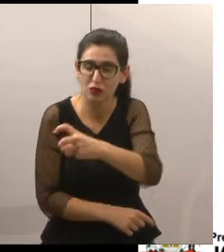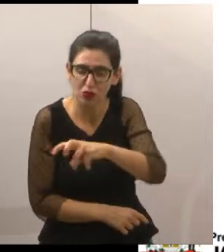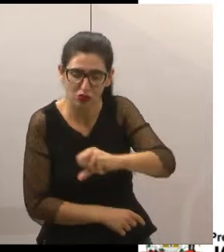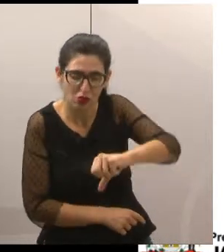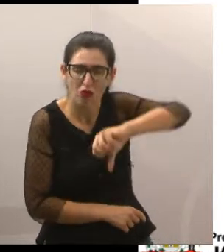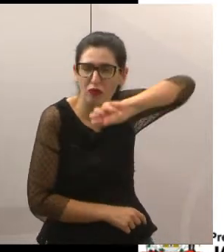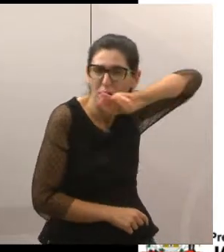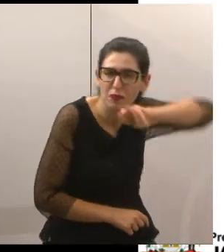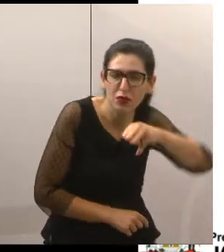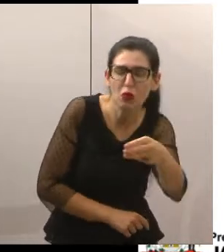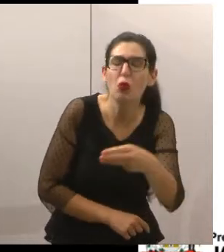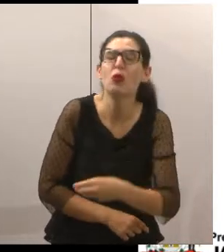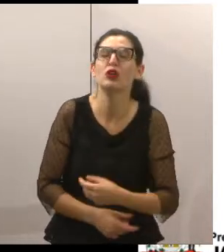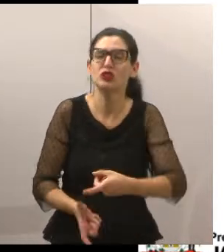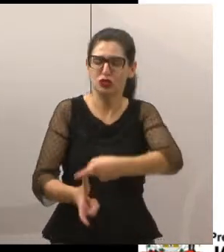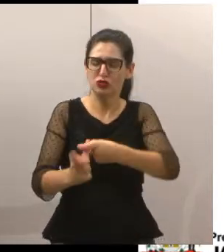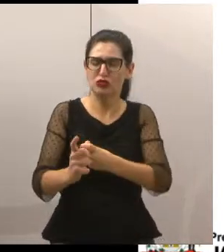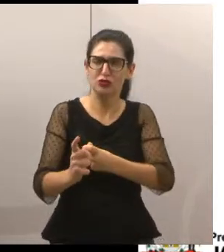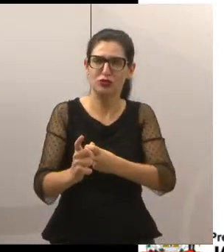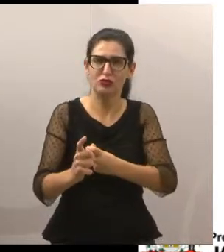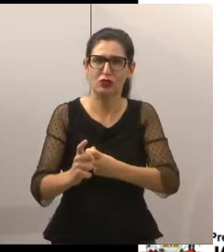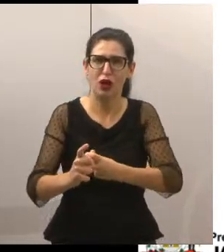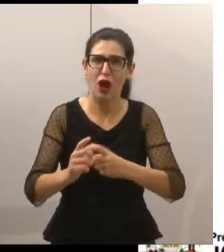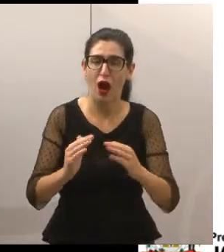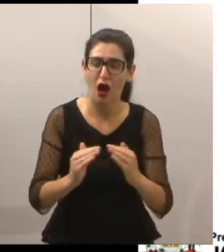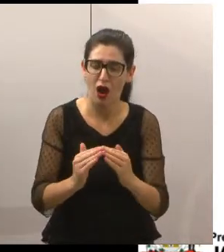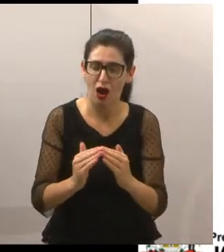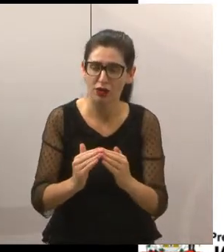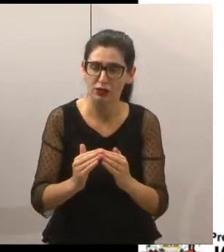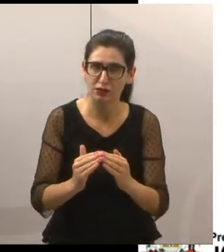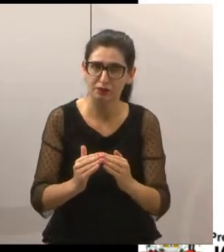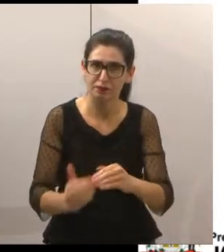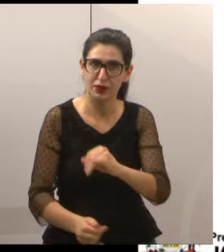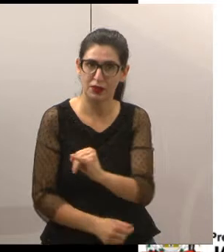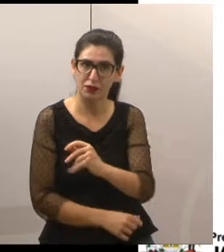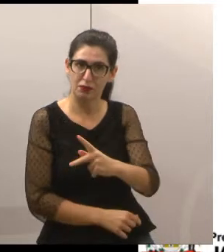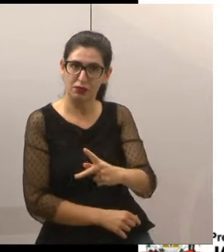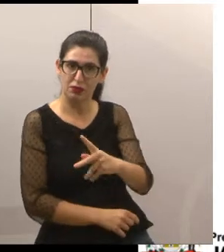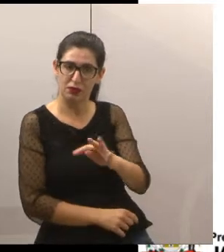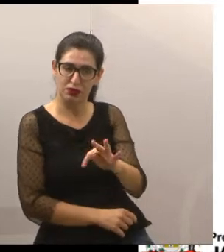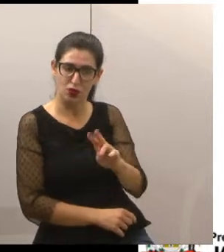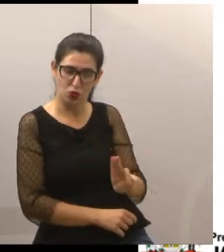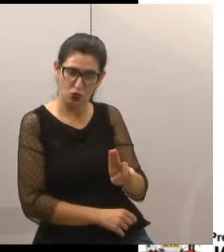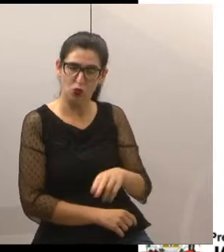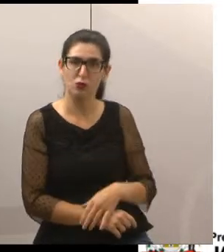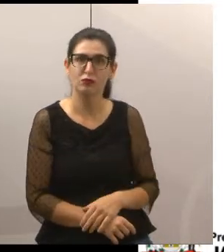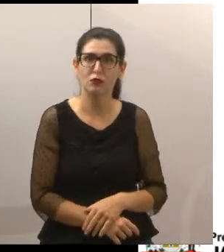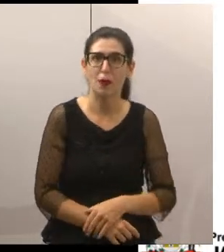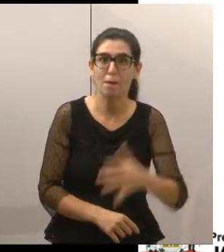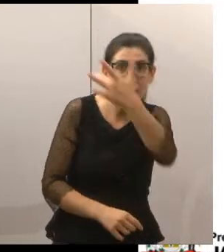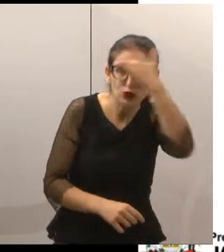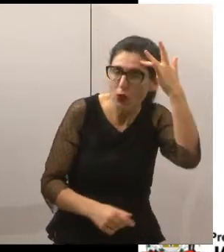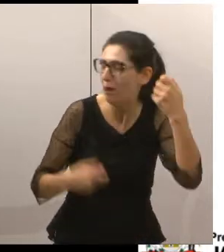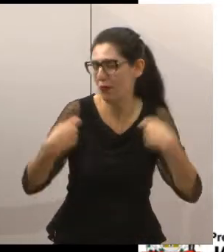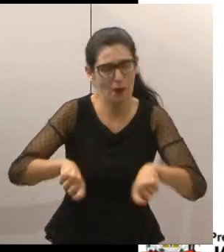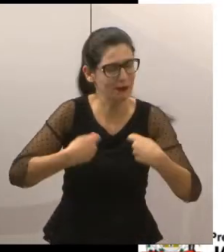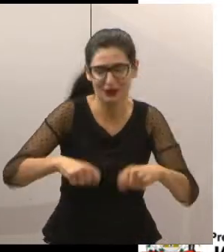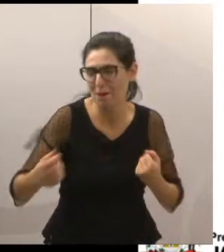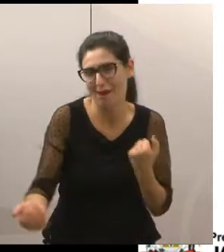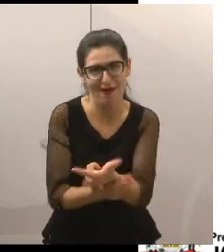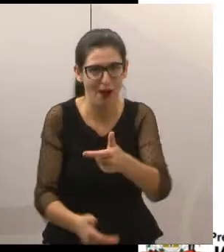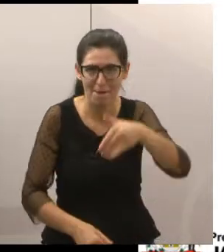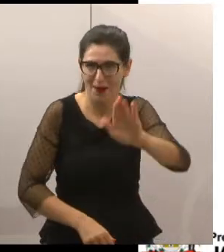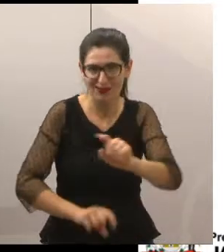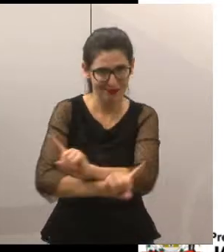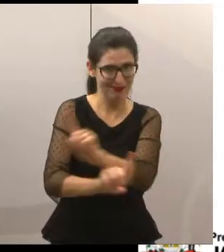59.200, uma vez que o prefeito novamente decidiu não dar o aumento no IPTU. Então, IPTU e ISS são